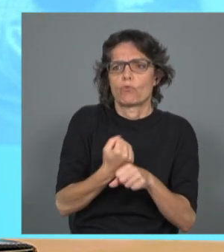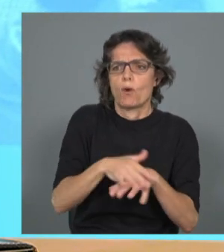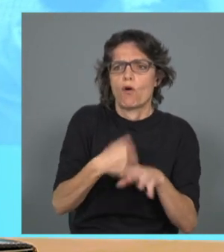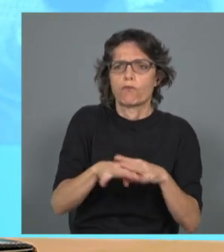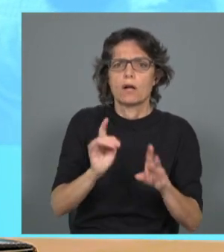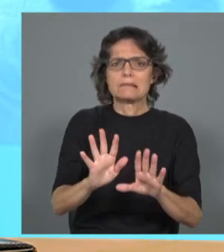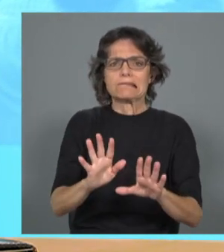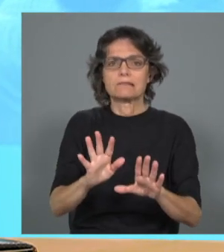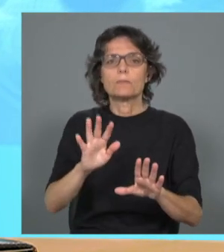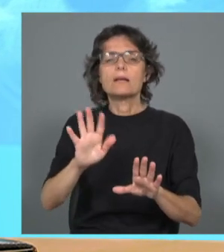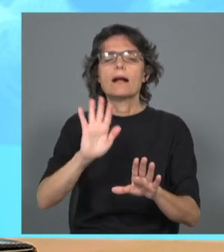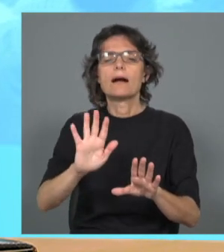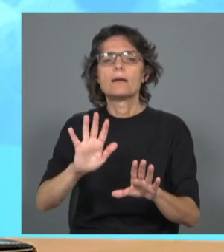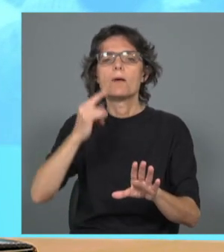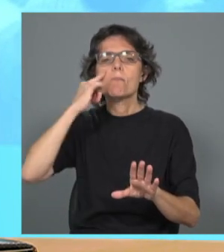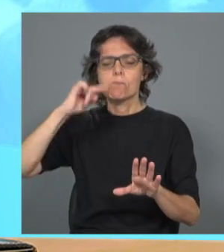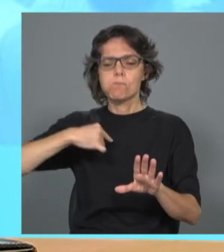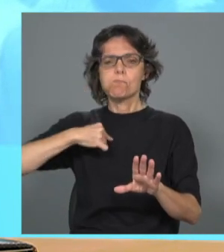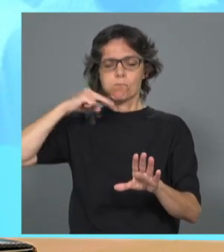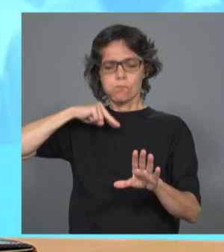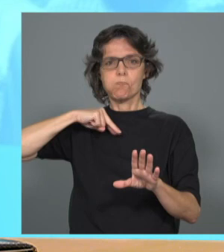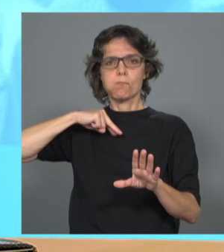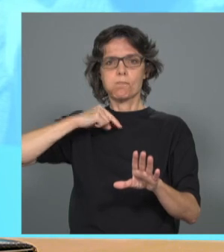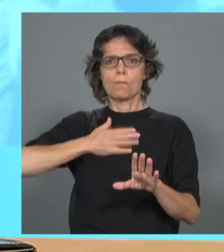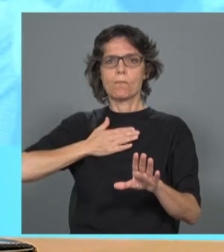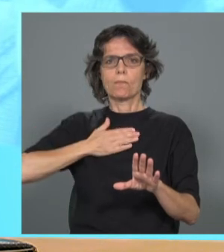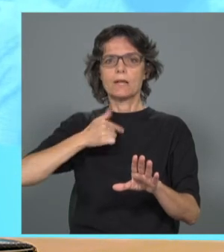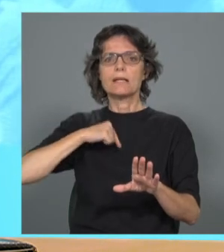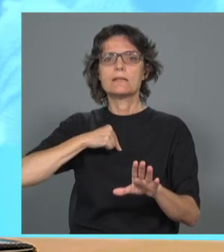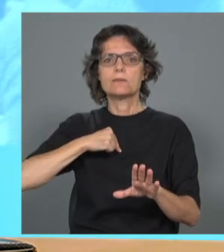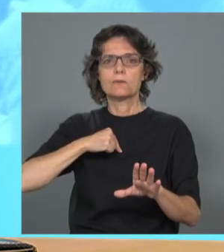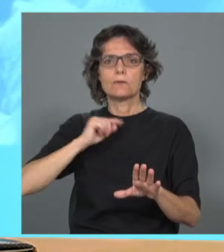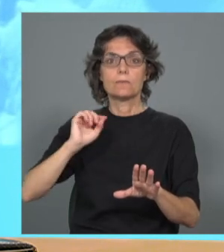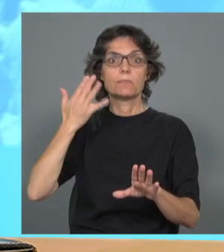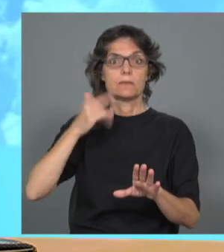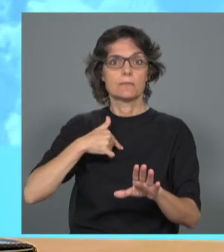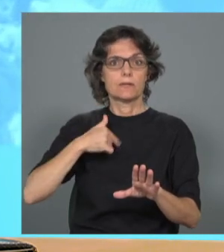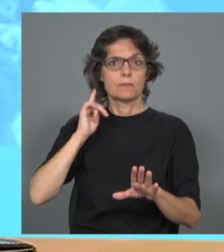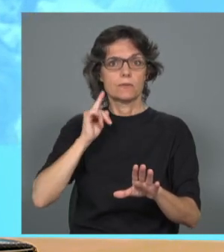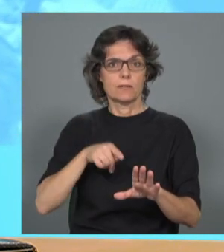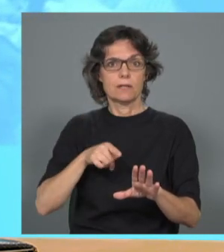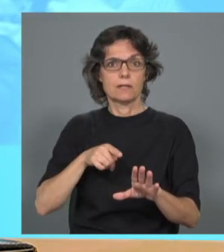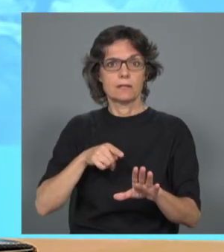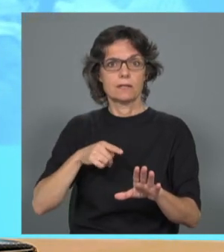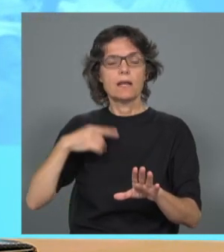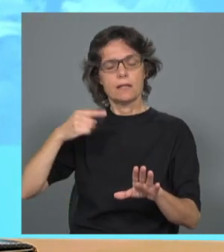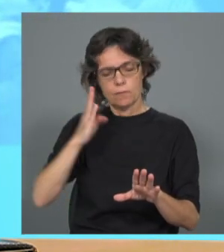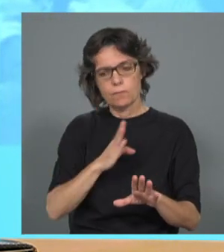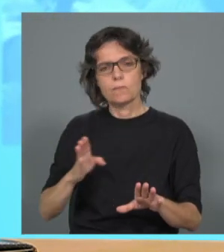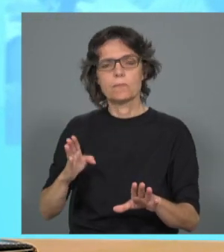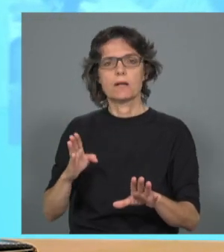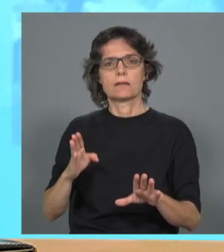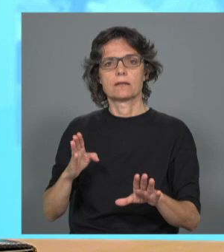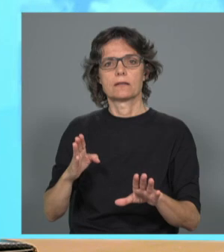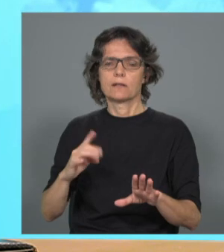vezes, não, mas na redescoberta cada vez mais de um ser novo, depois os atos, as ações são